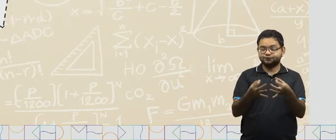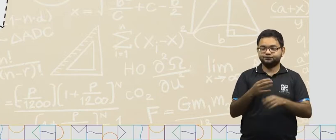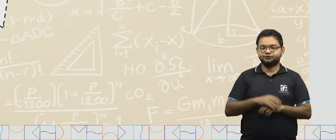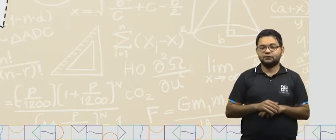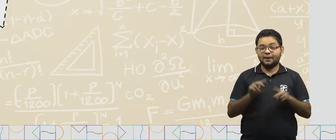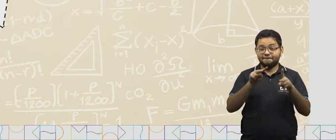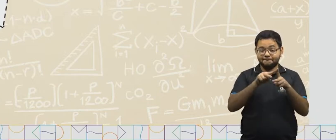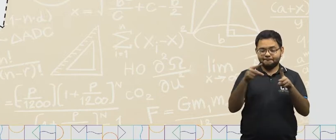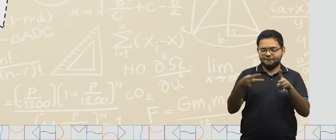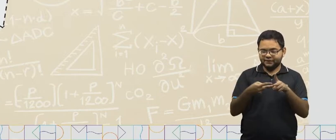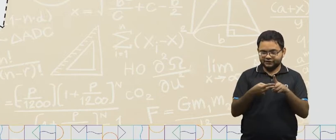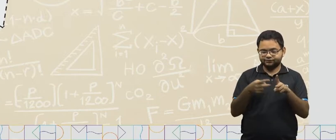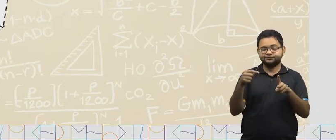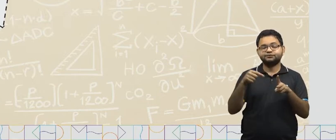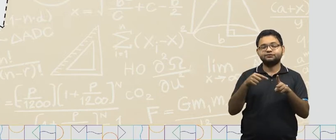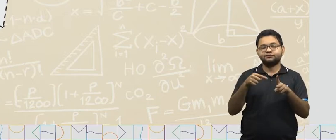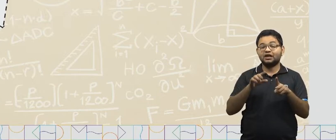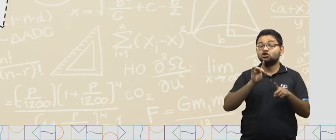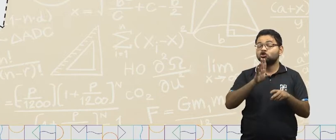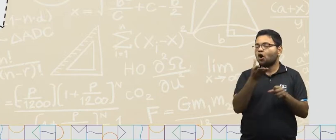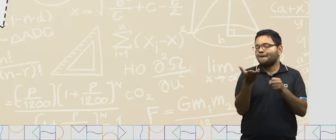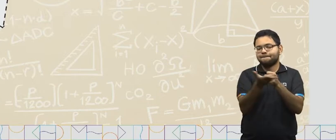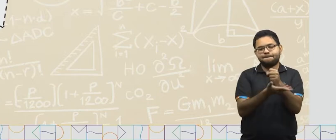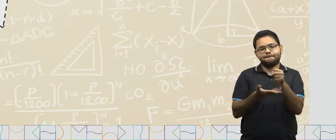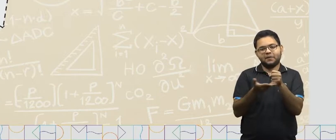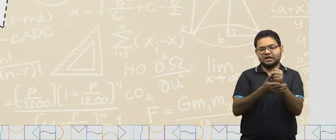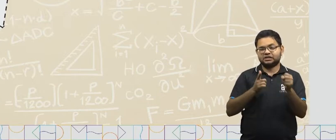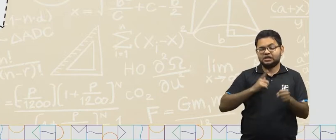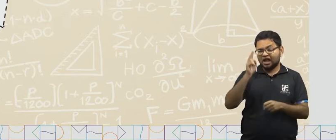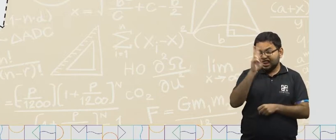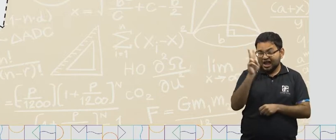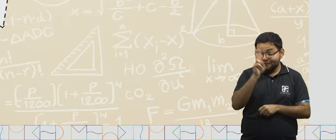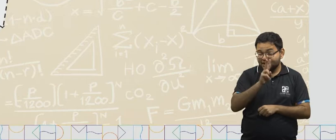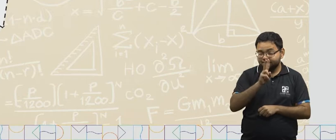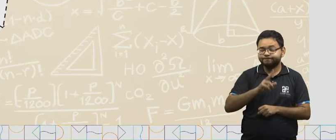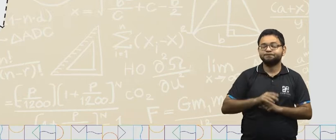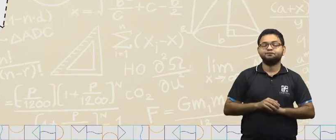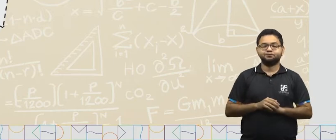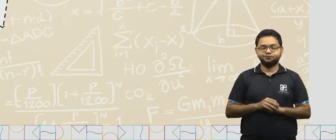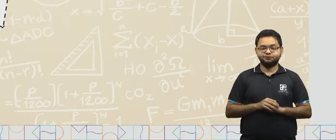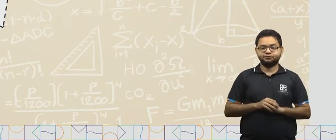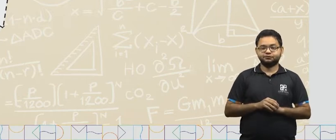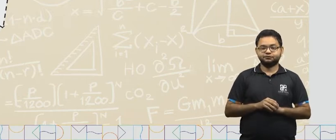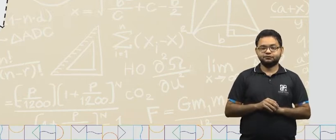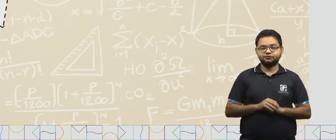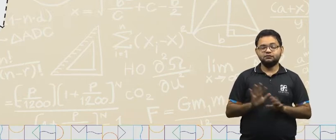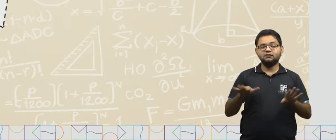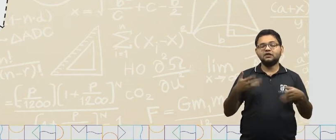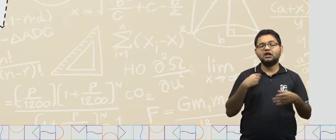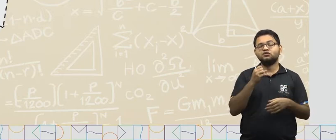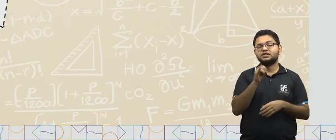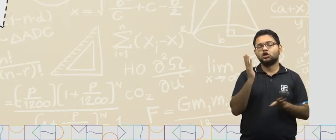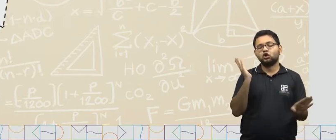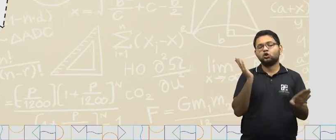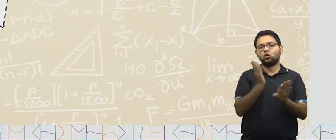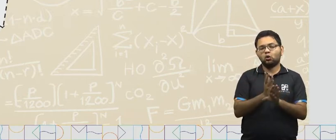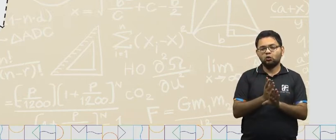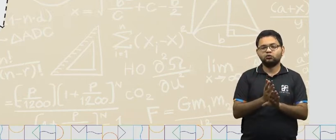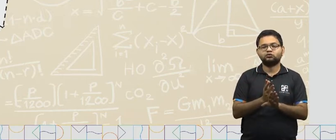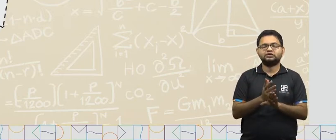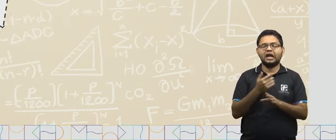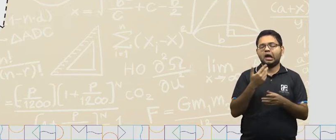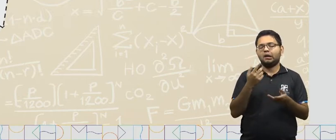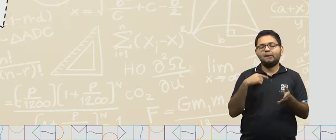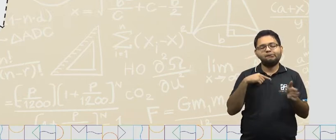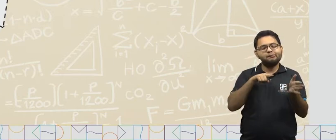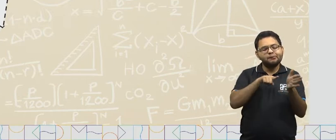As pirâmides só possuem a base, lembra? Então, caso você encontre